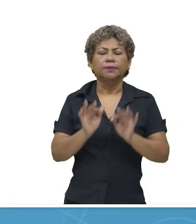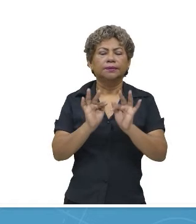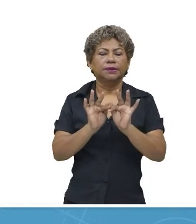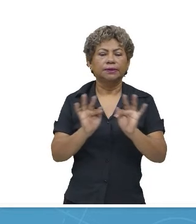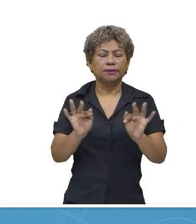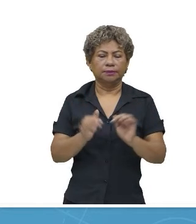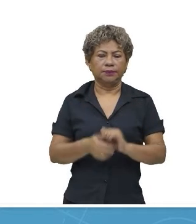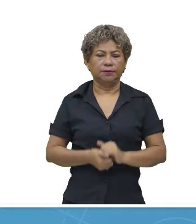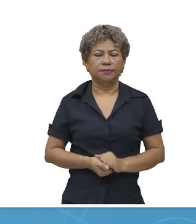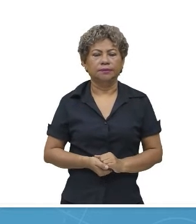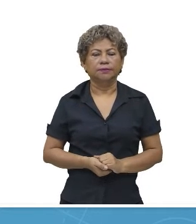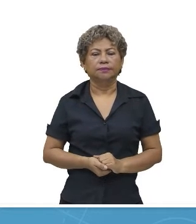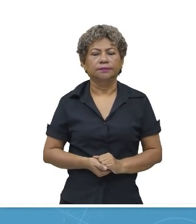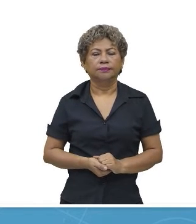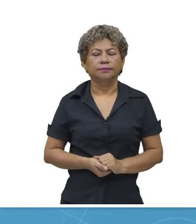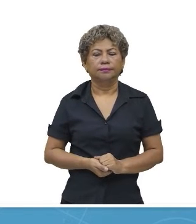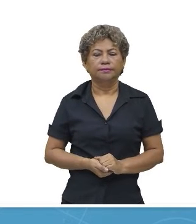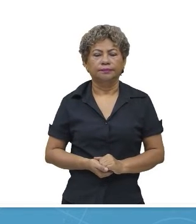faz?